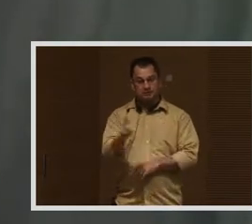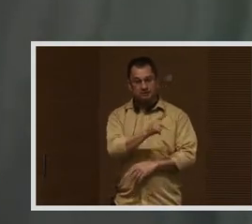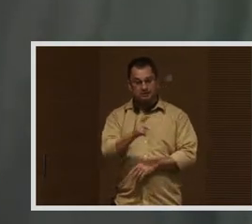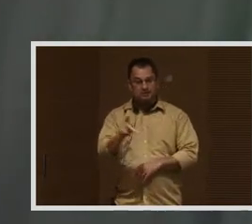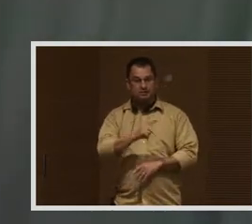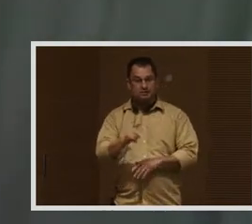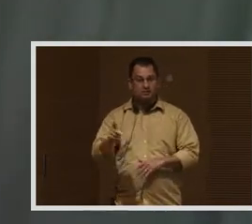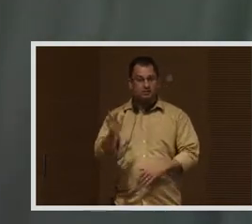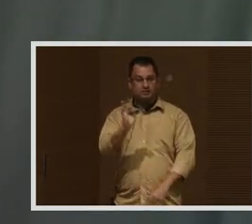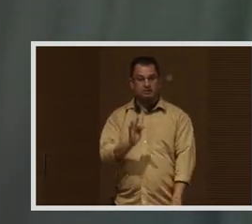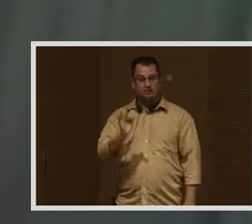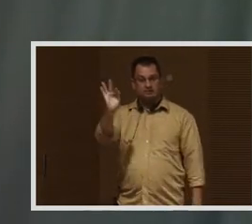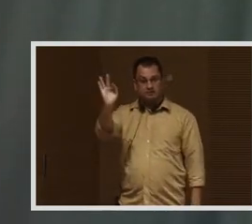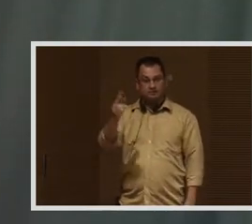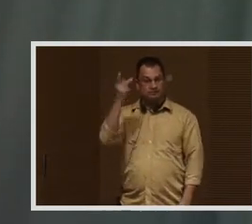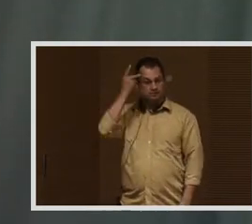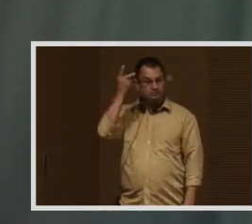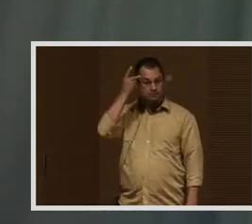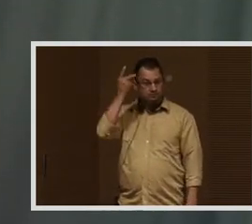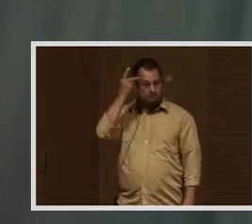Educação da Universidade de São Paulo.